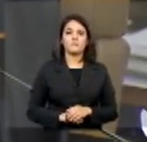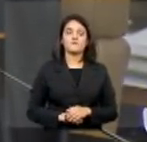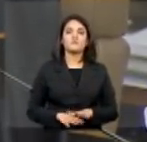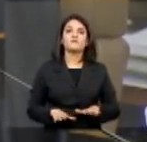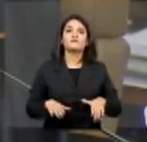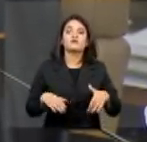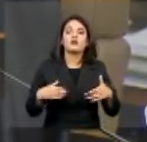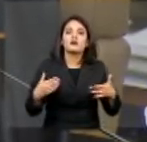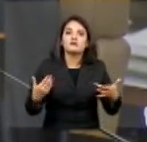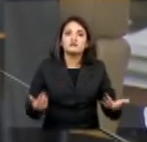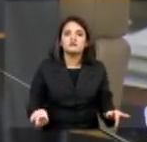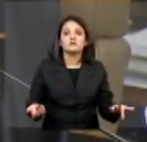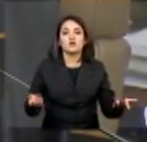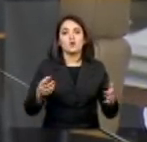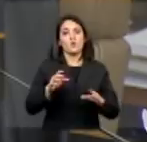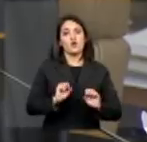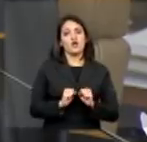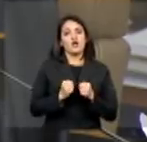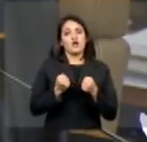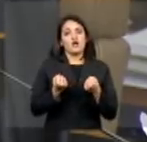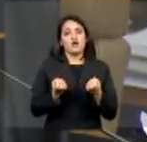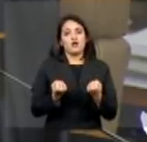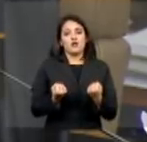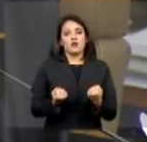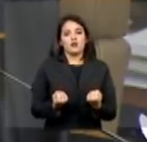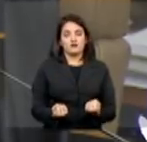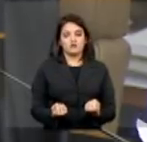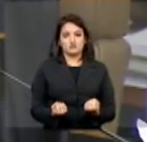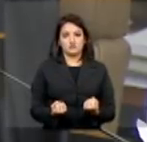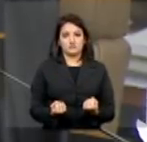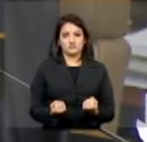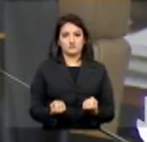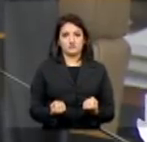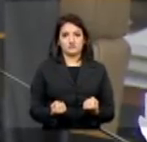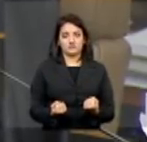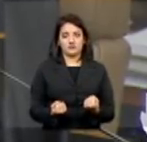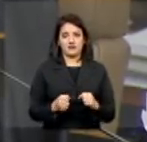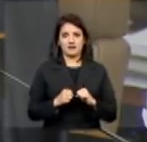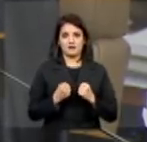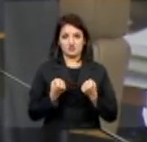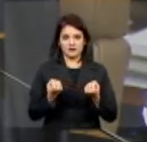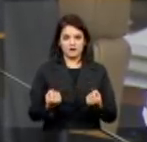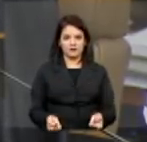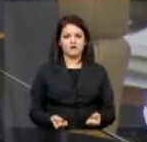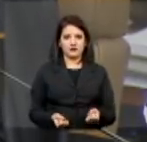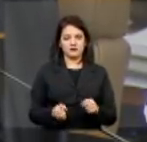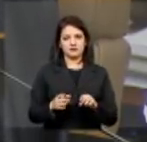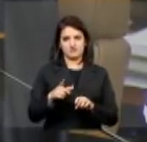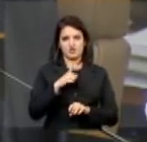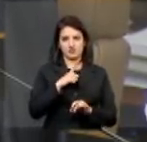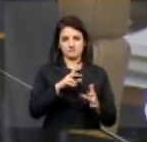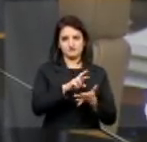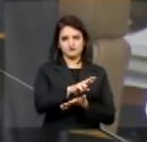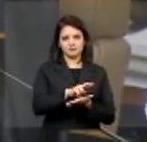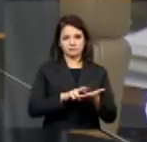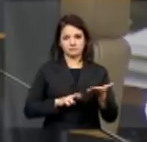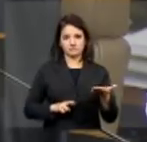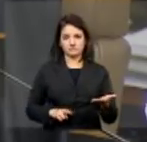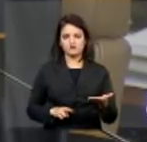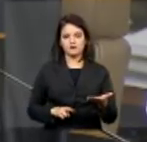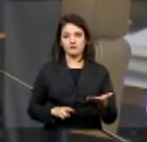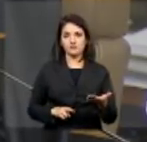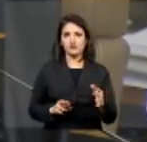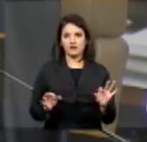a defesa em síntese apertada para feito relatório e abrirmos as sustentações orais